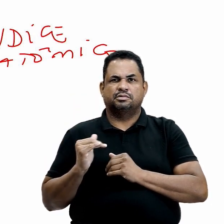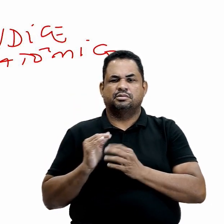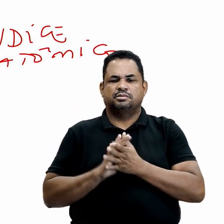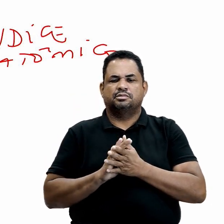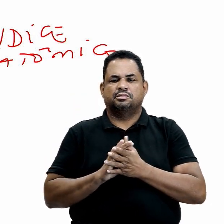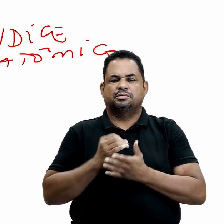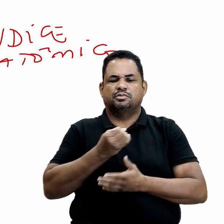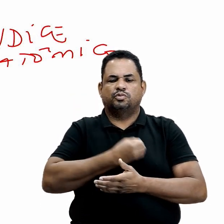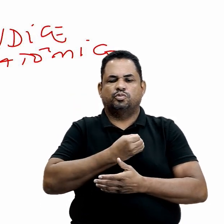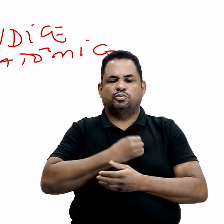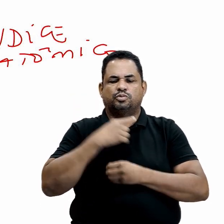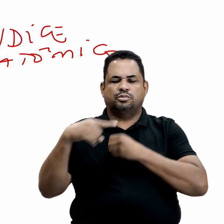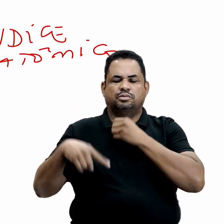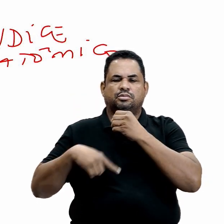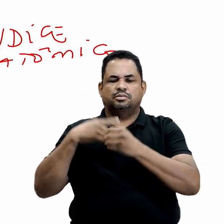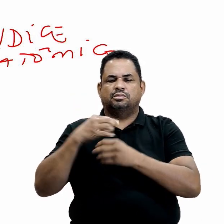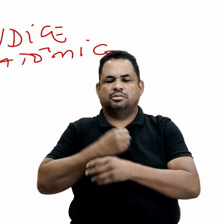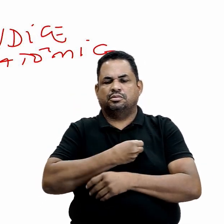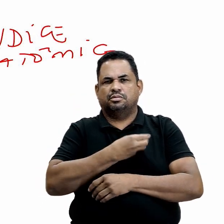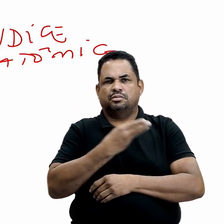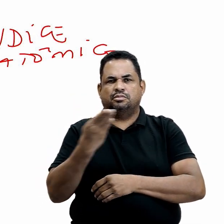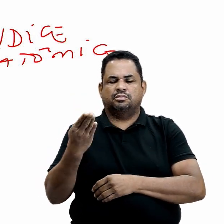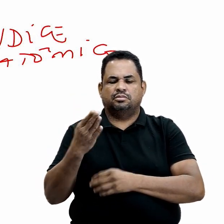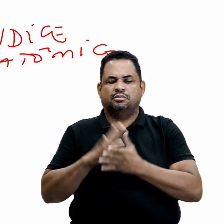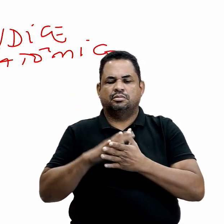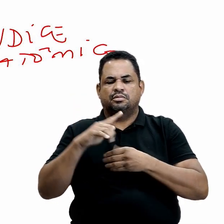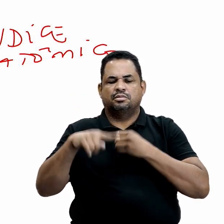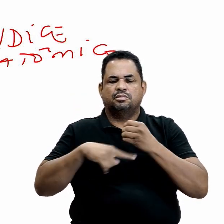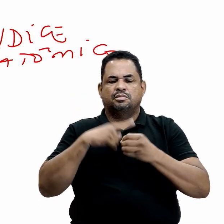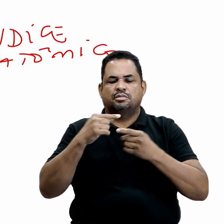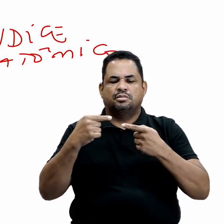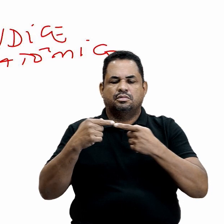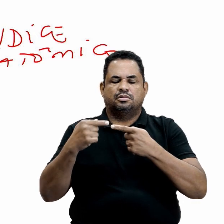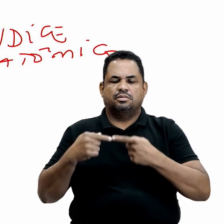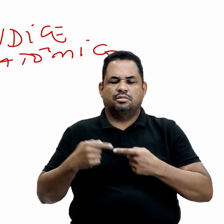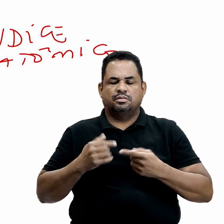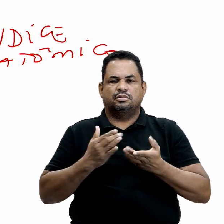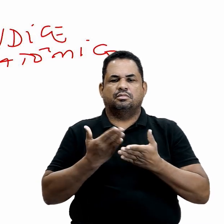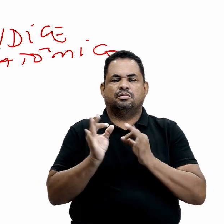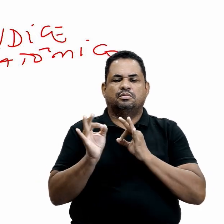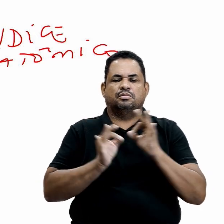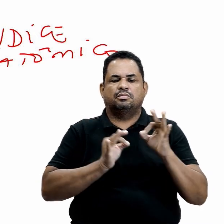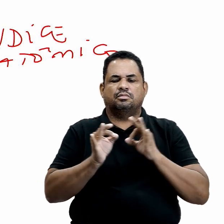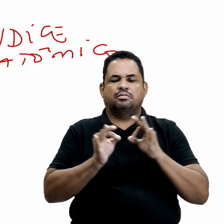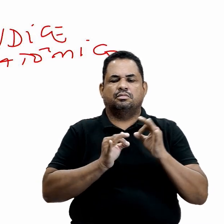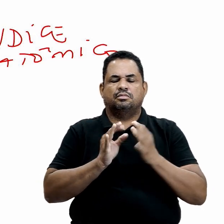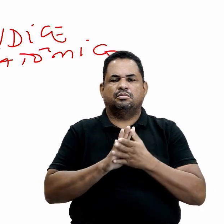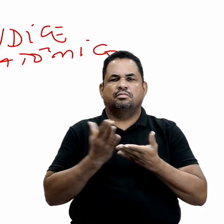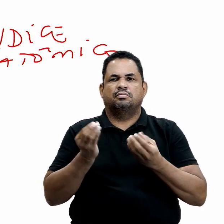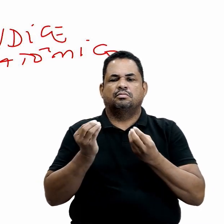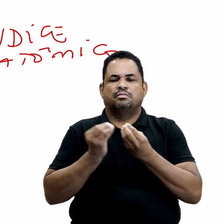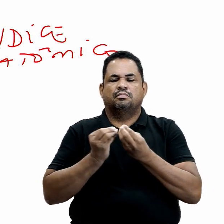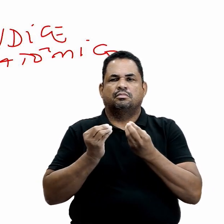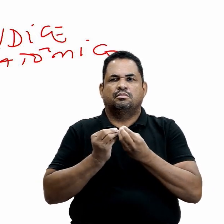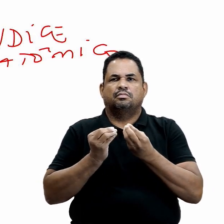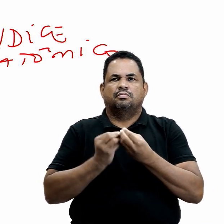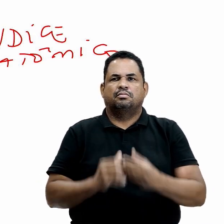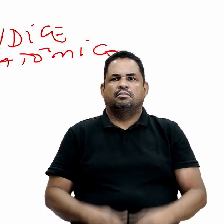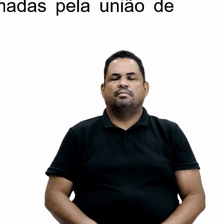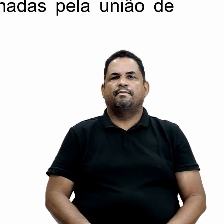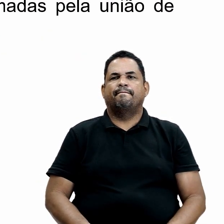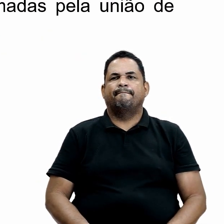índice atômico, que é a quantidade de átomos que ligaram entre si para formar aquela